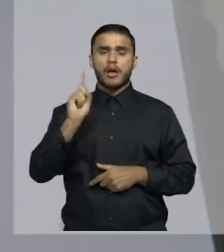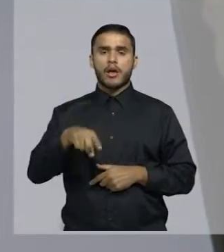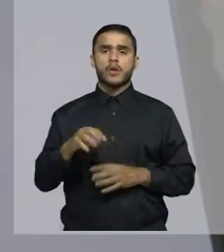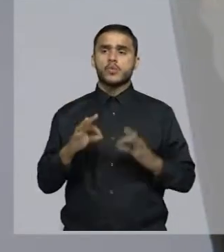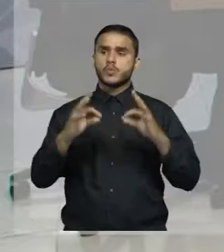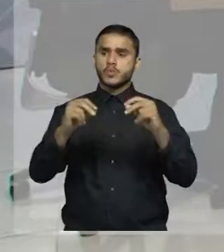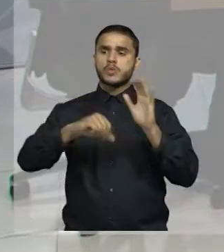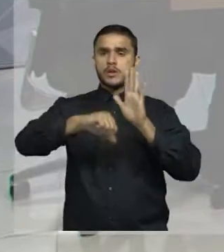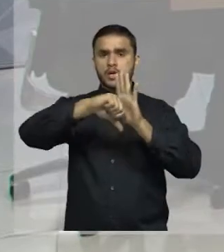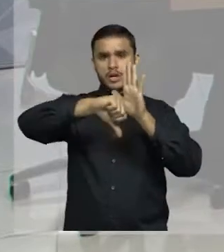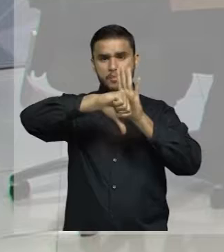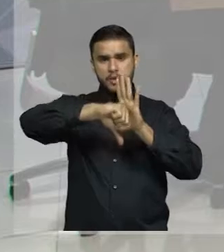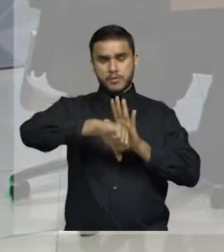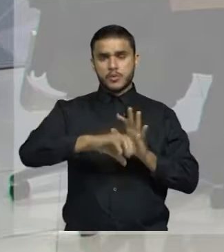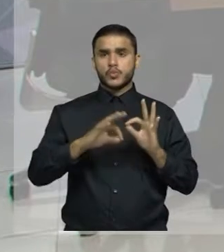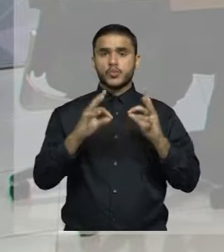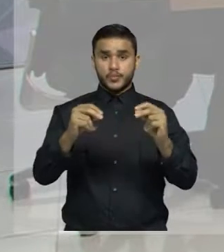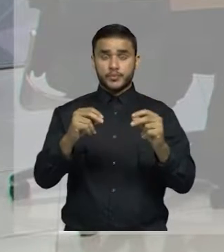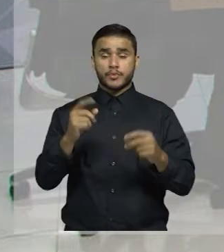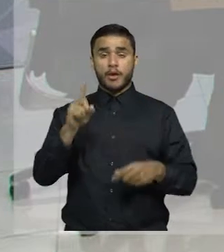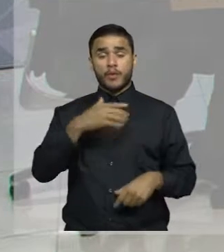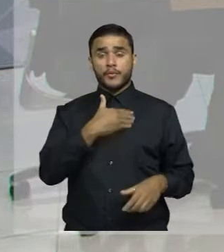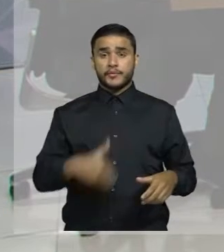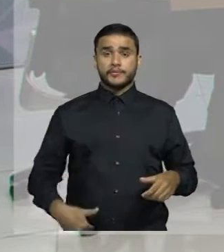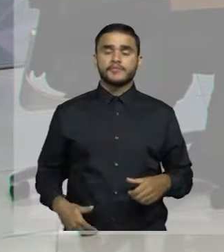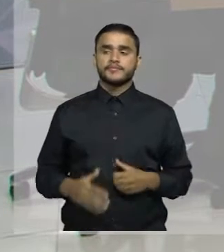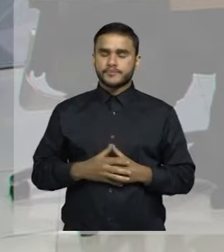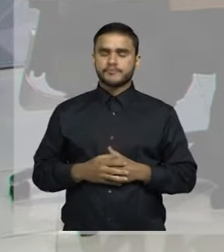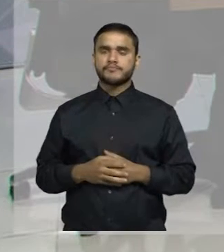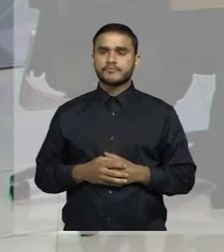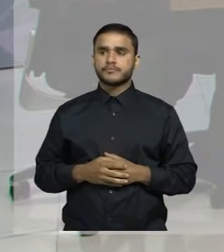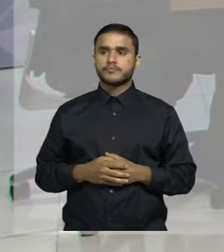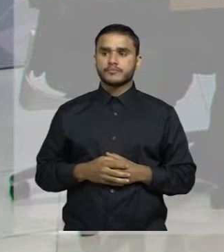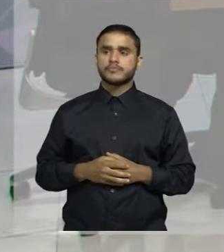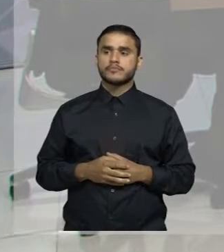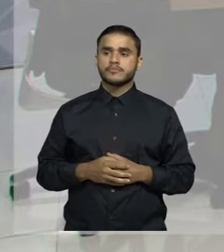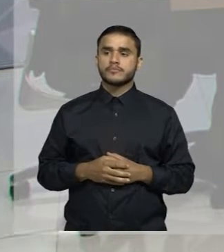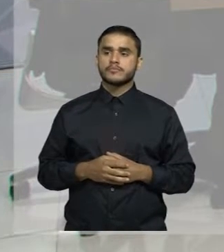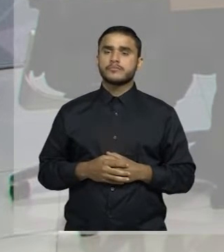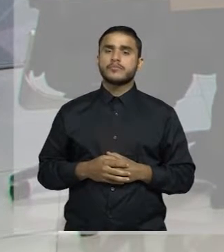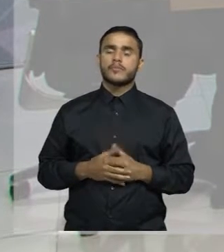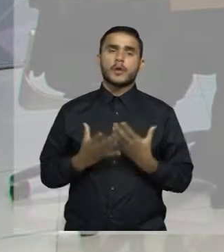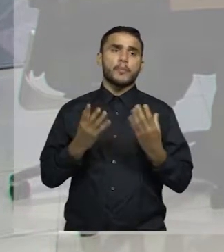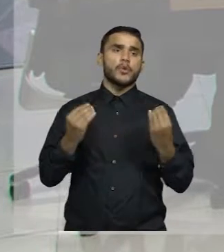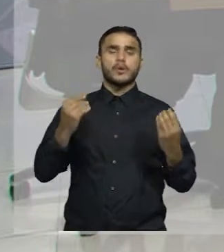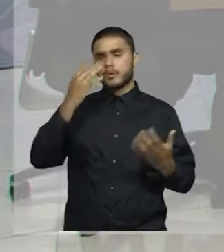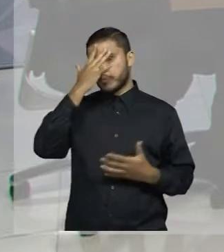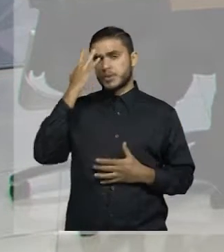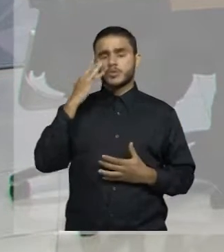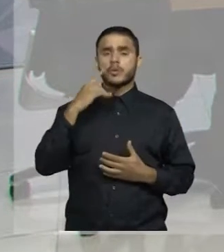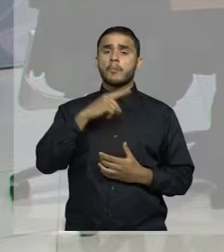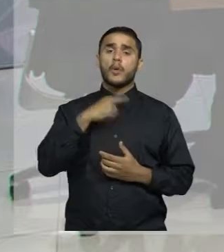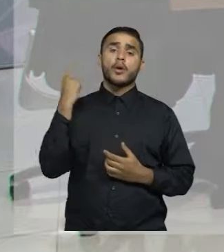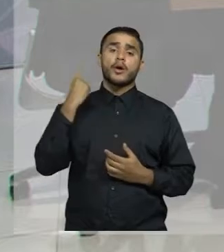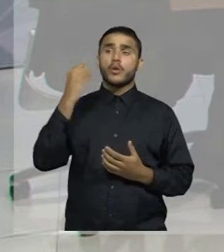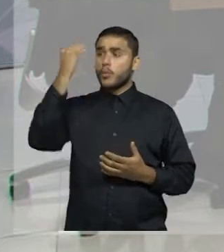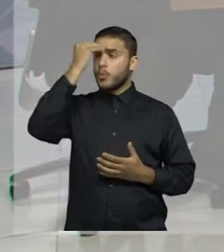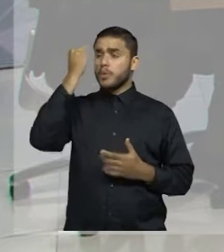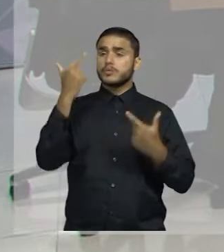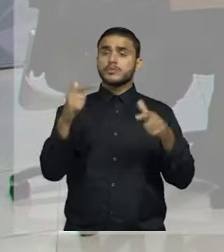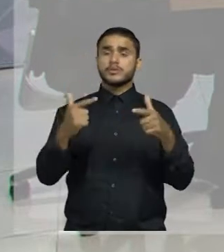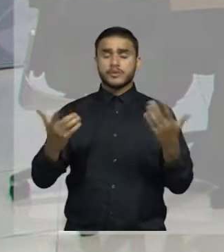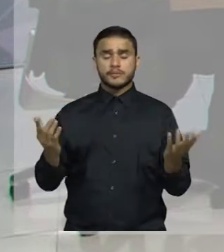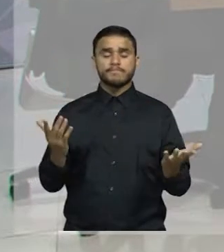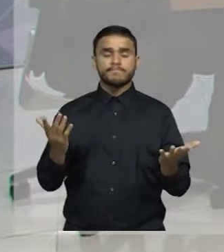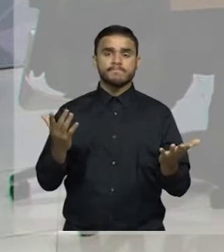haver também prática de crime por parte dos agentes do Estado. E efeitos colaterais, que eles temem muito, morrer inocente. As perdas colaterais, como se chama como os militares